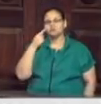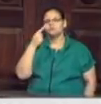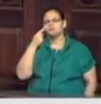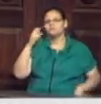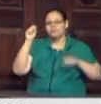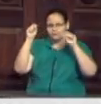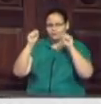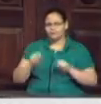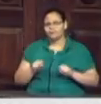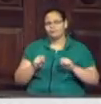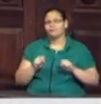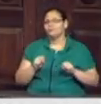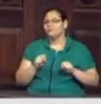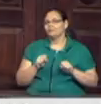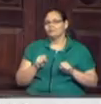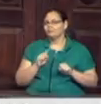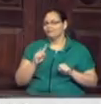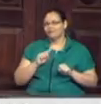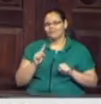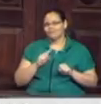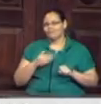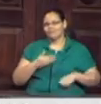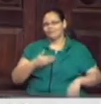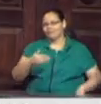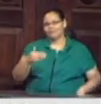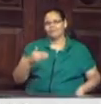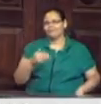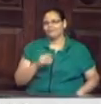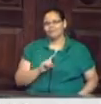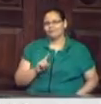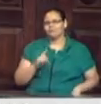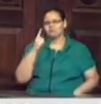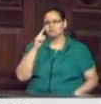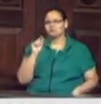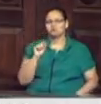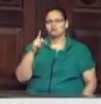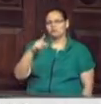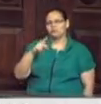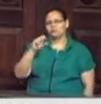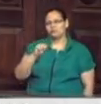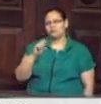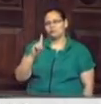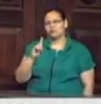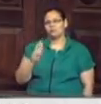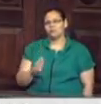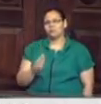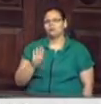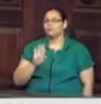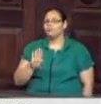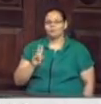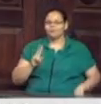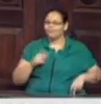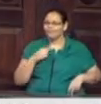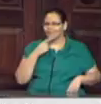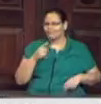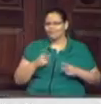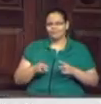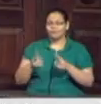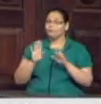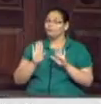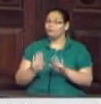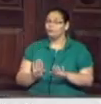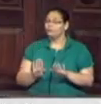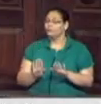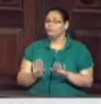isso. E não prosperou. Não sei se foi por atuação do PSDB ou não, mas não prosperou. Mas a questão